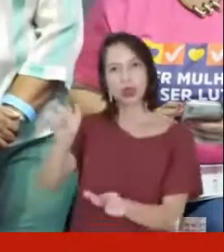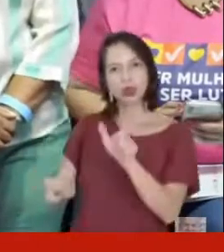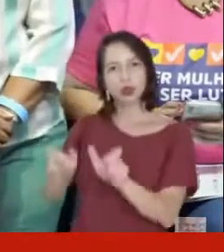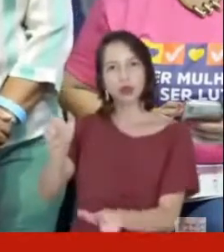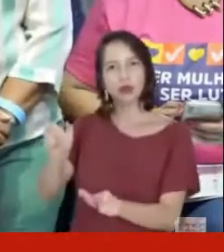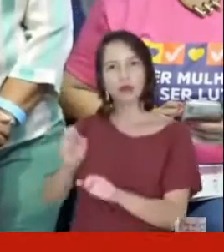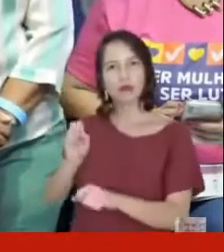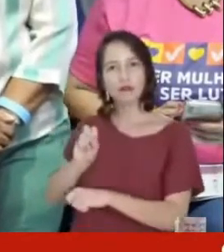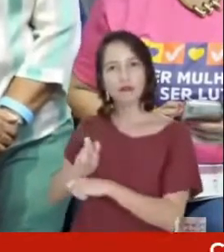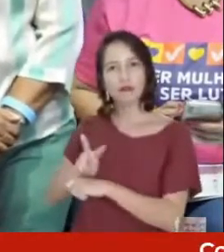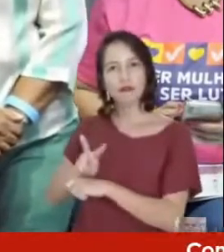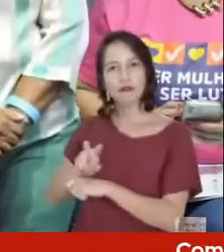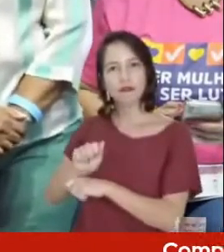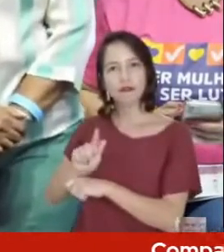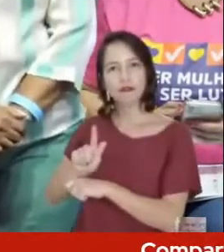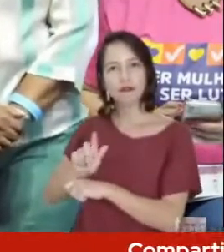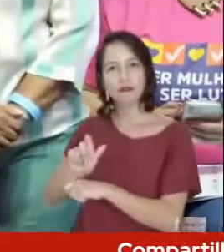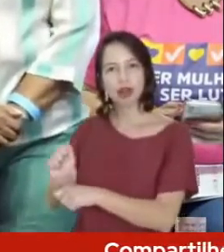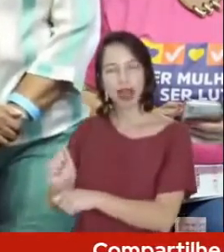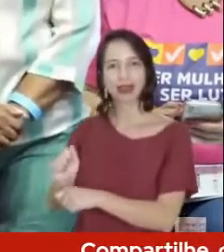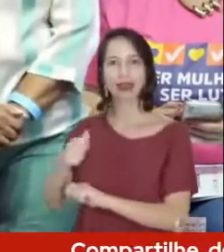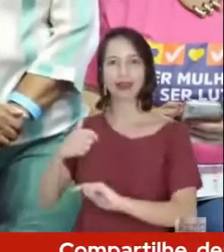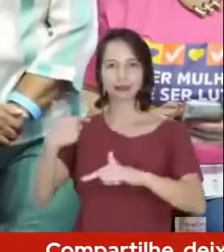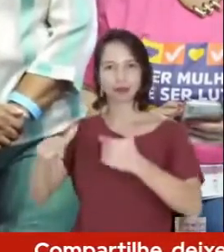O governo Bolsonaro paralisou